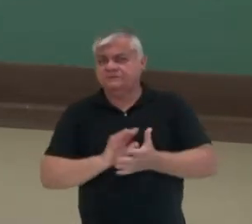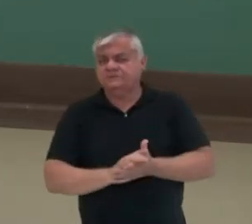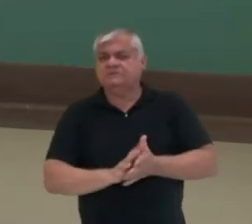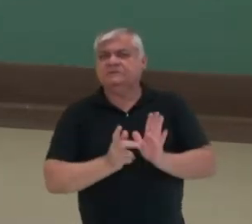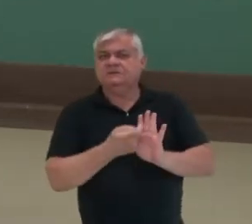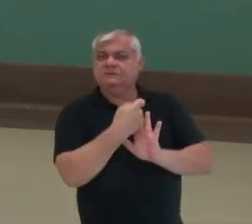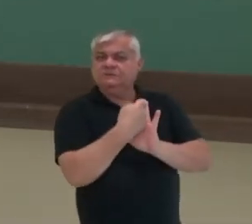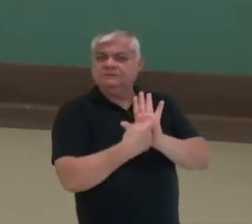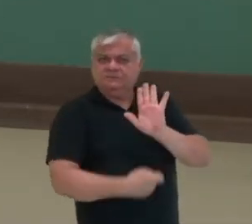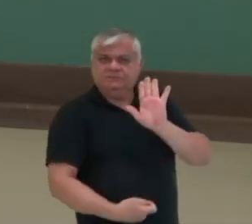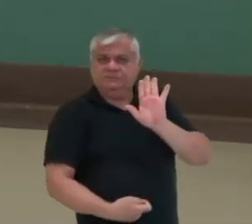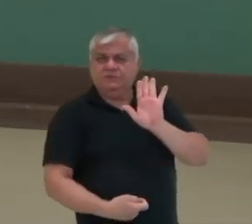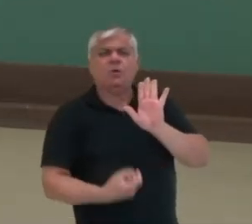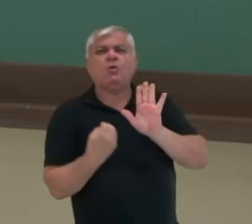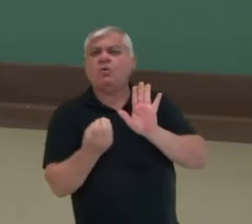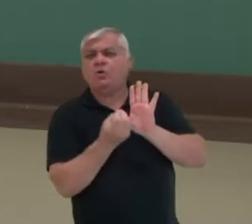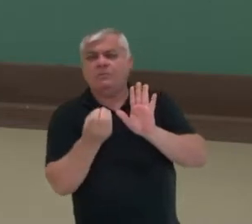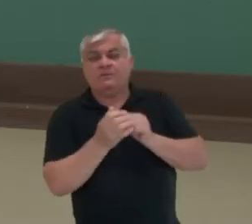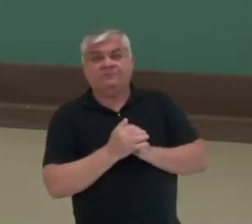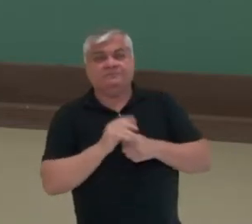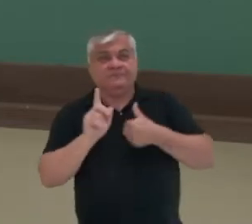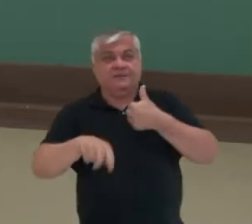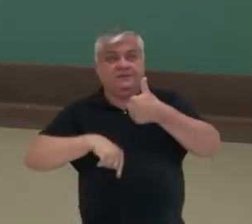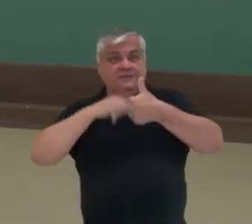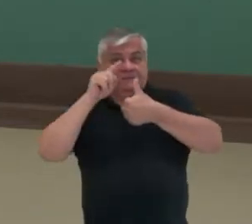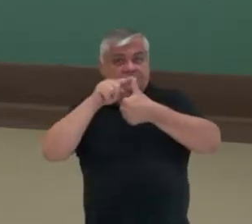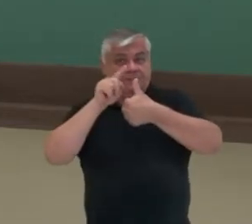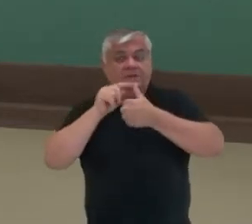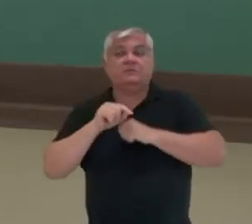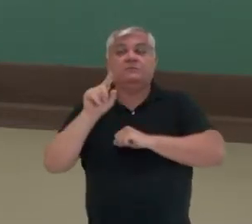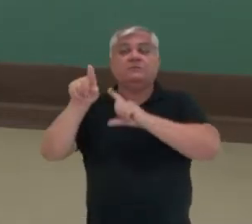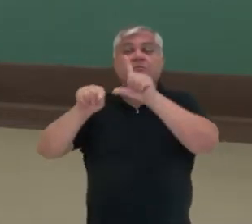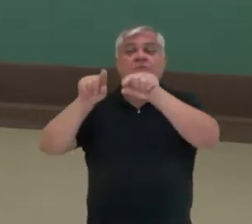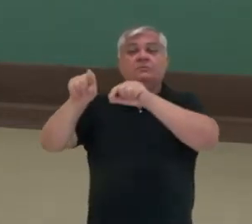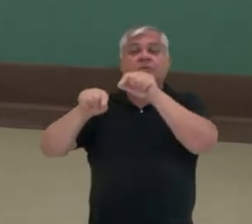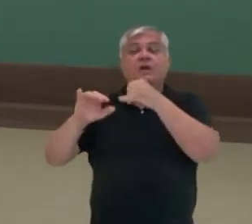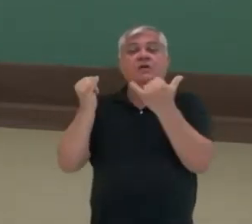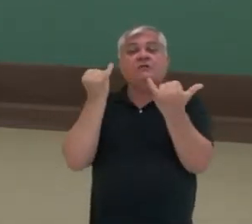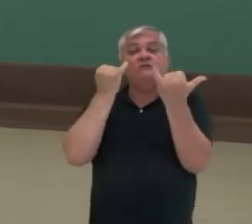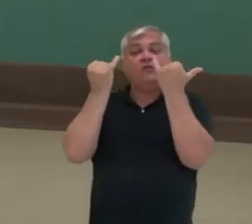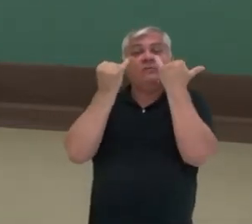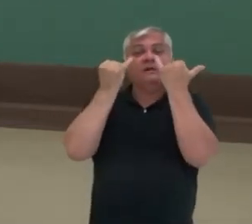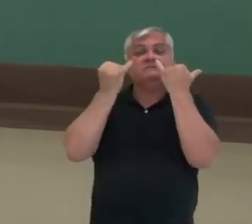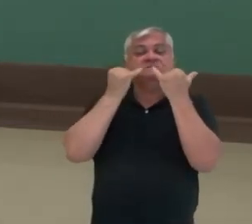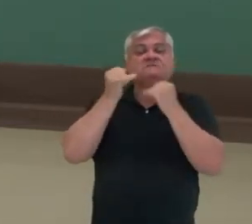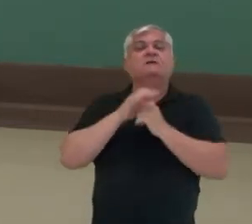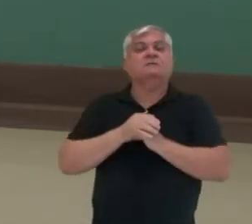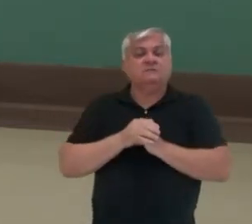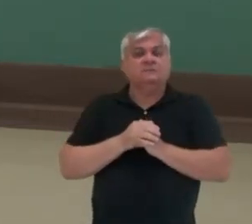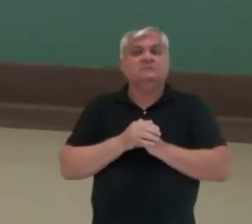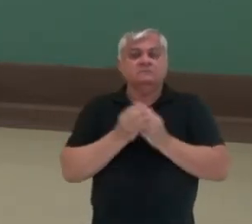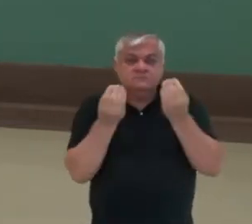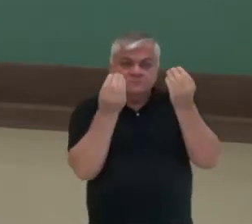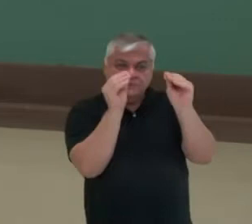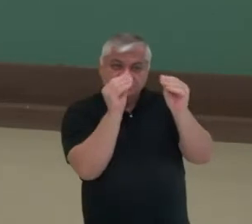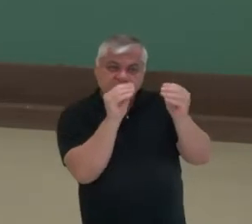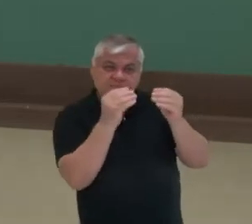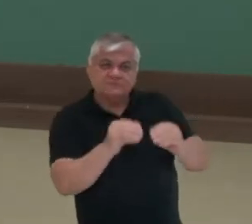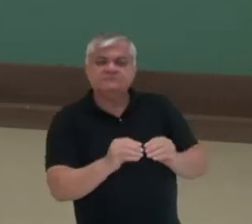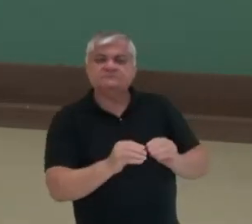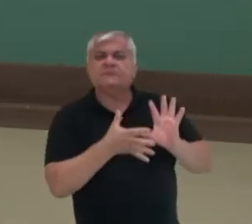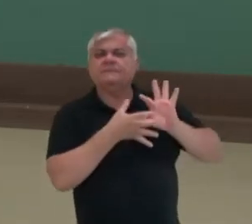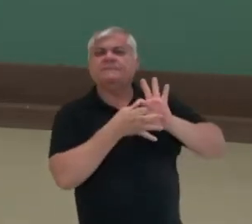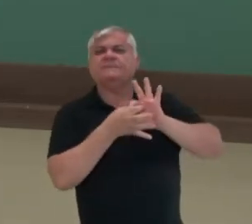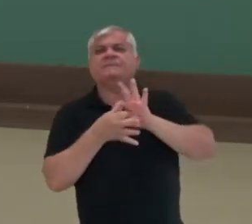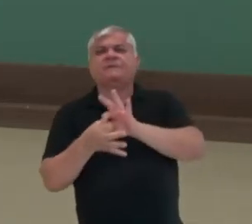redação. A primeira delas é a seleção de informações para a construção da argumentação. Como eu